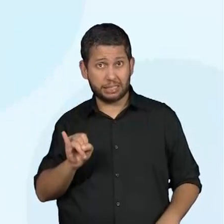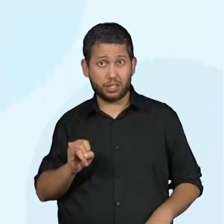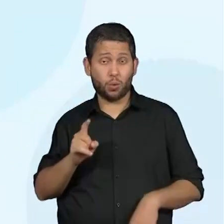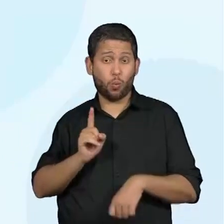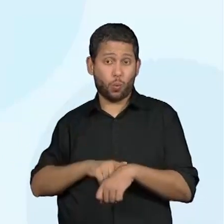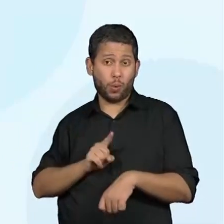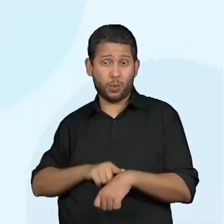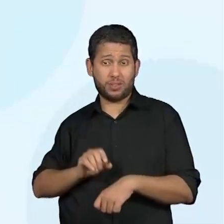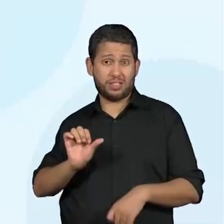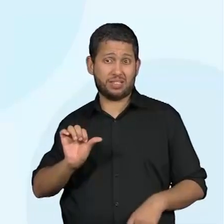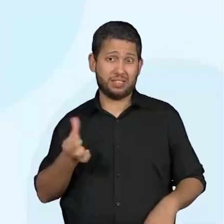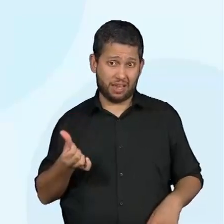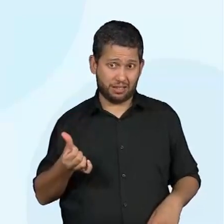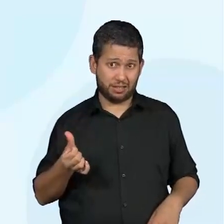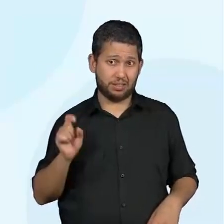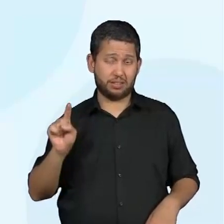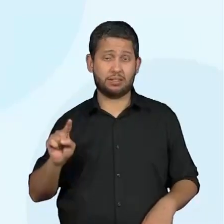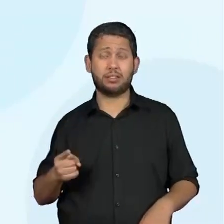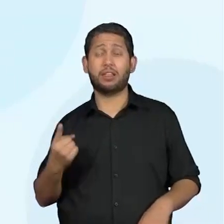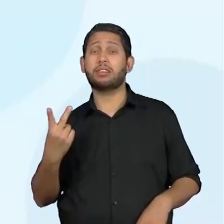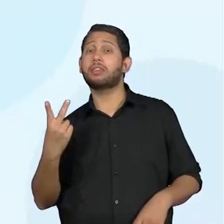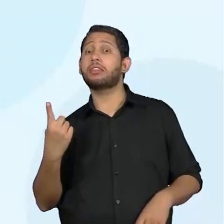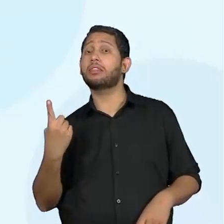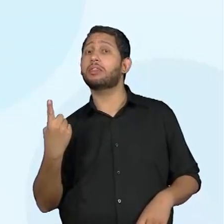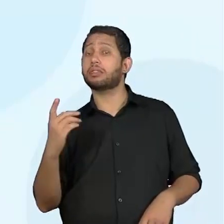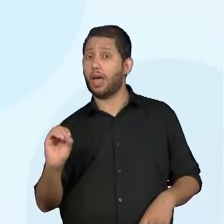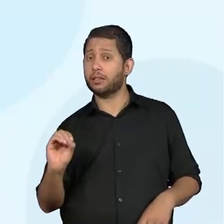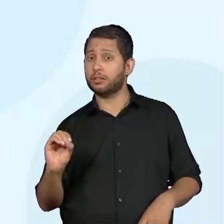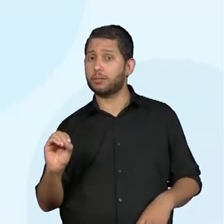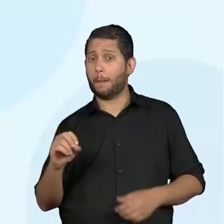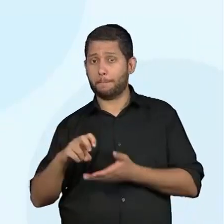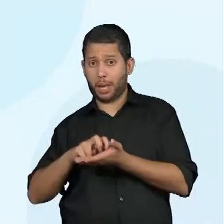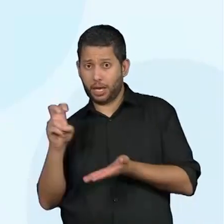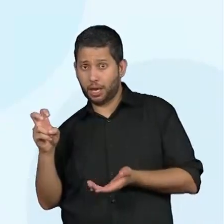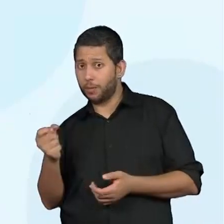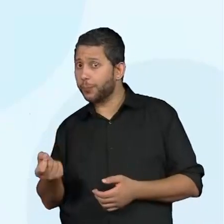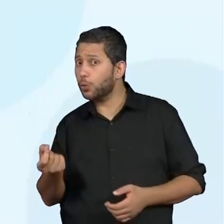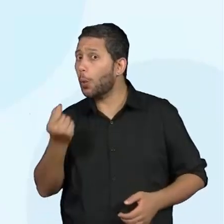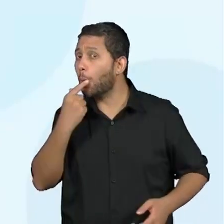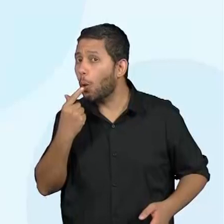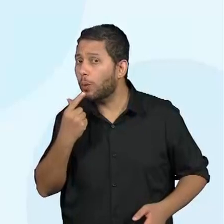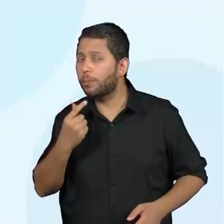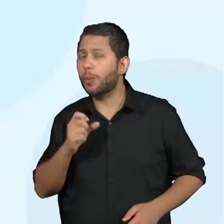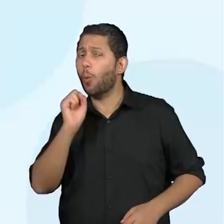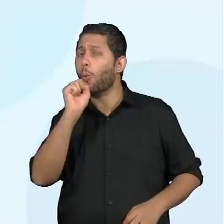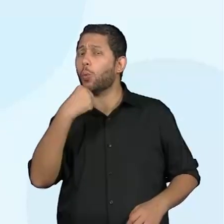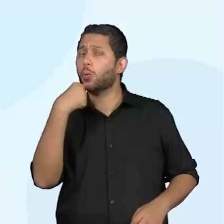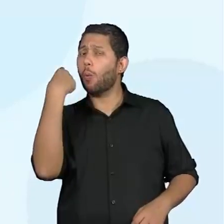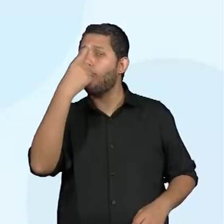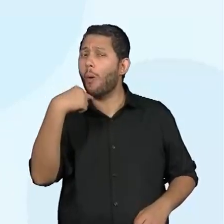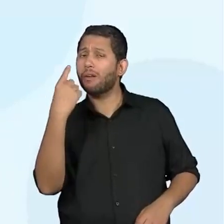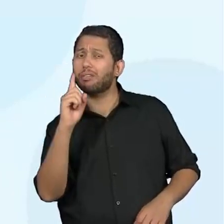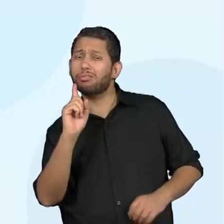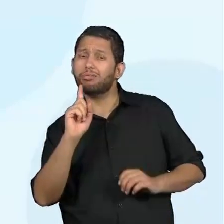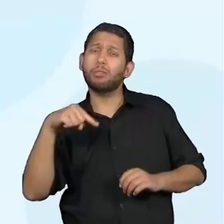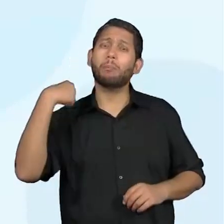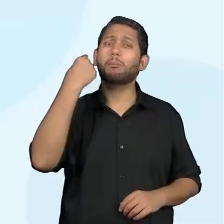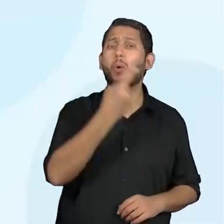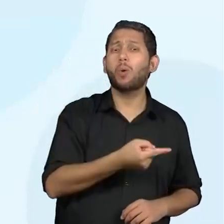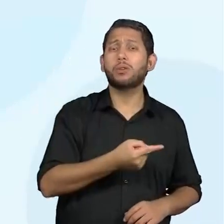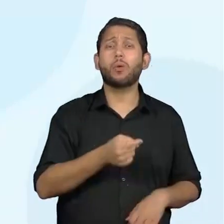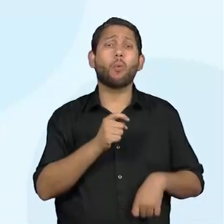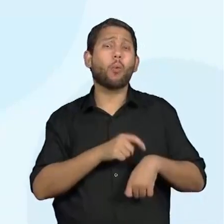às 6 horas e 10 minutos da manhã, em que horário ela deve tomar o próximo